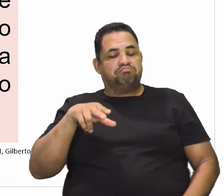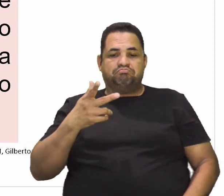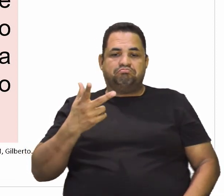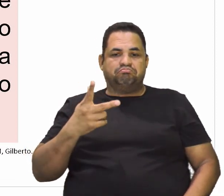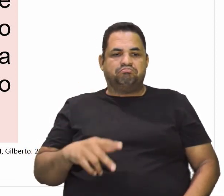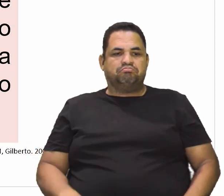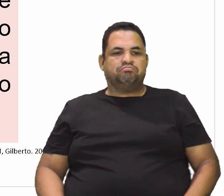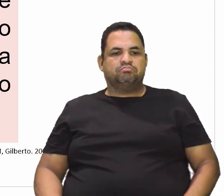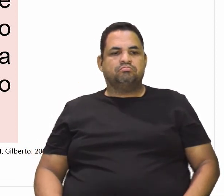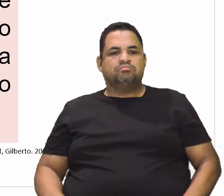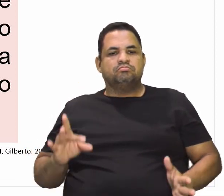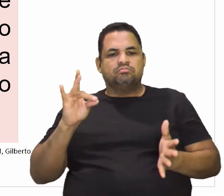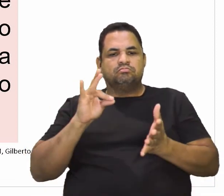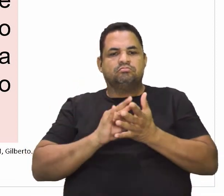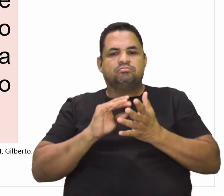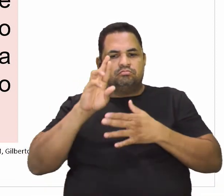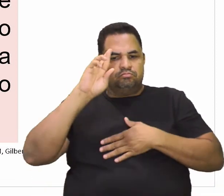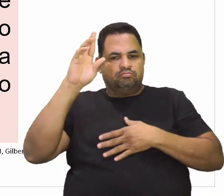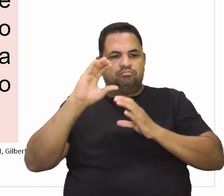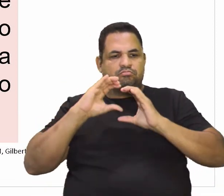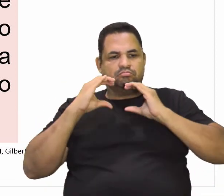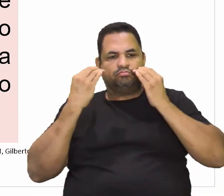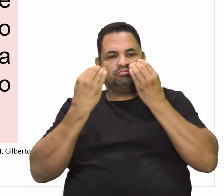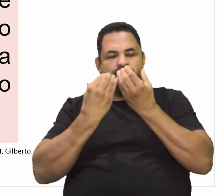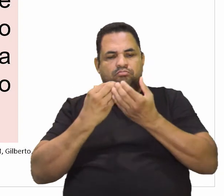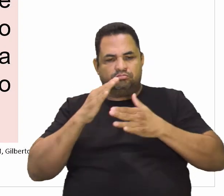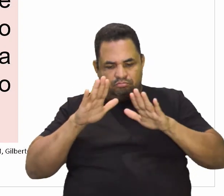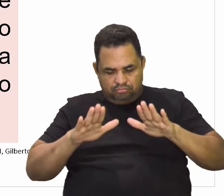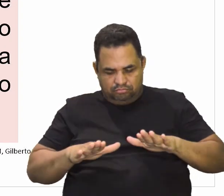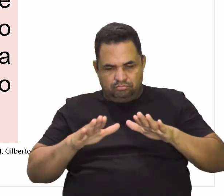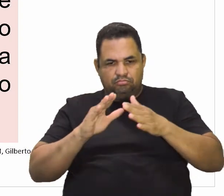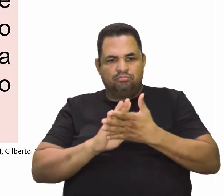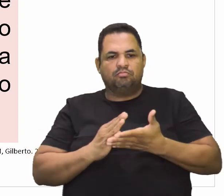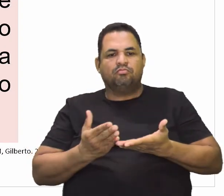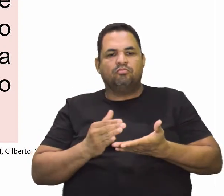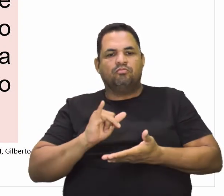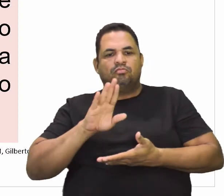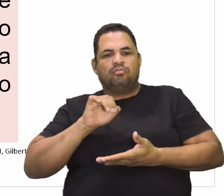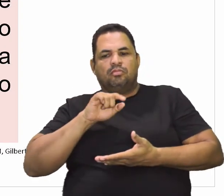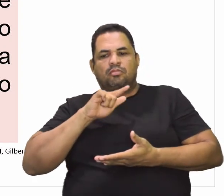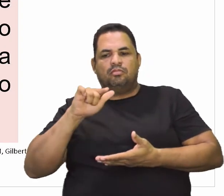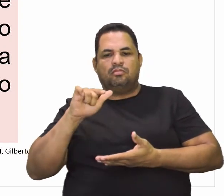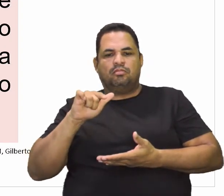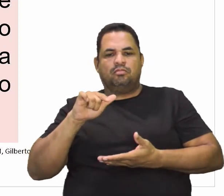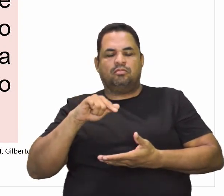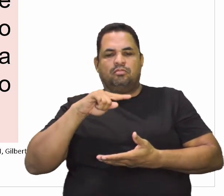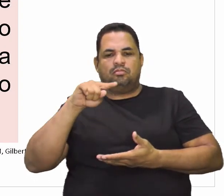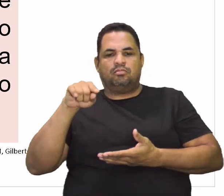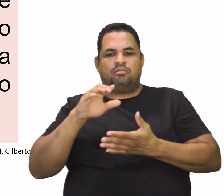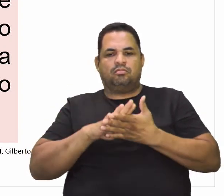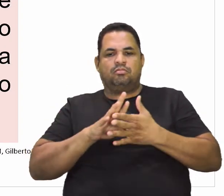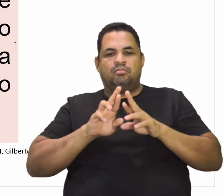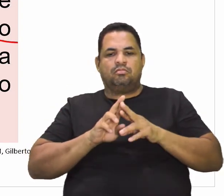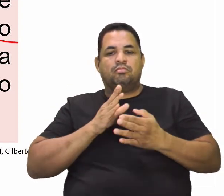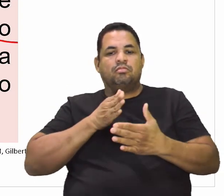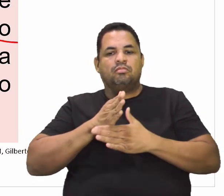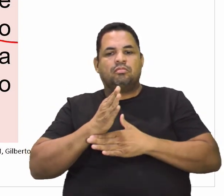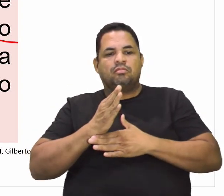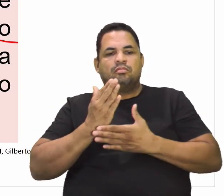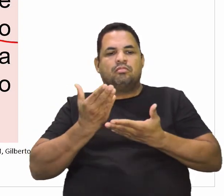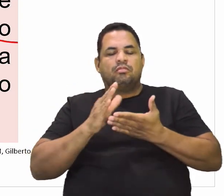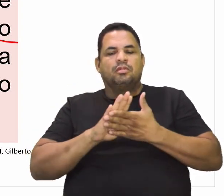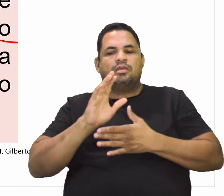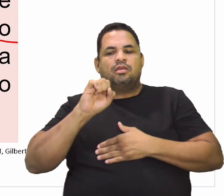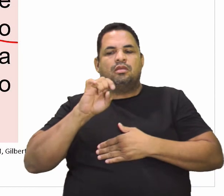dele. Afirma que o chefe da comunidade islâmica, o imã, é diretamente inspirado